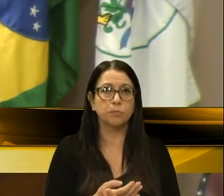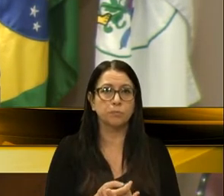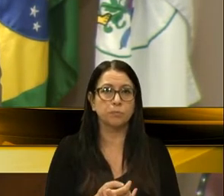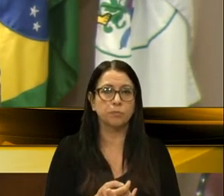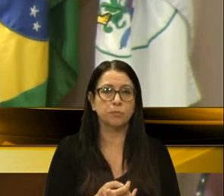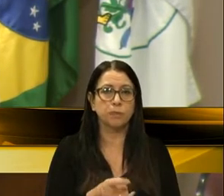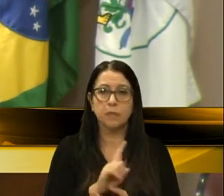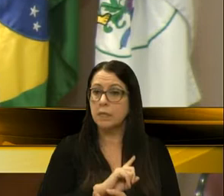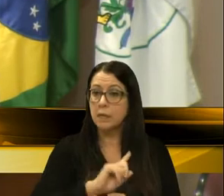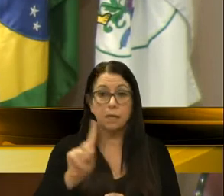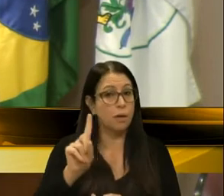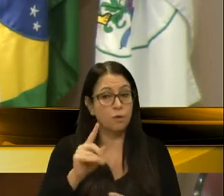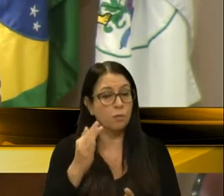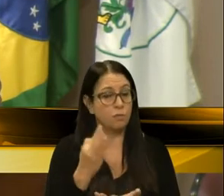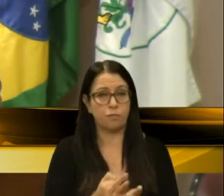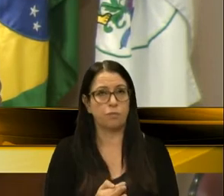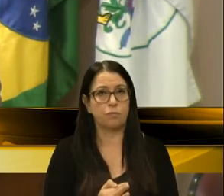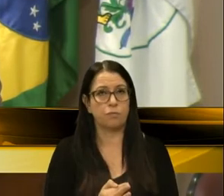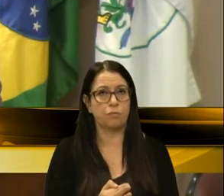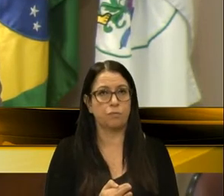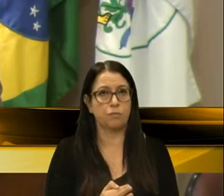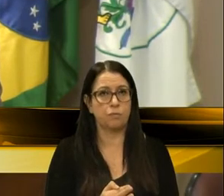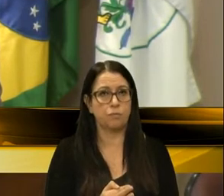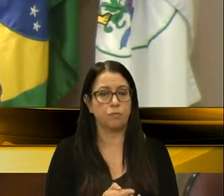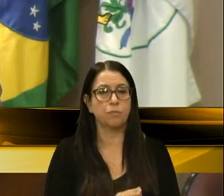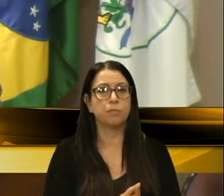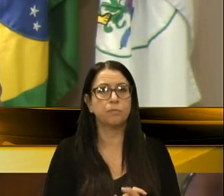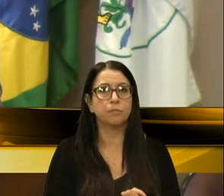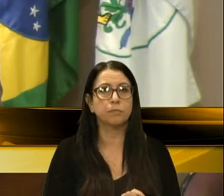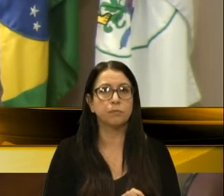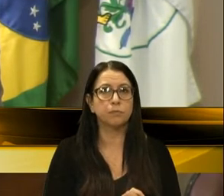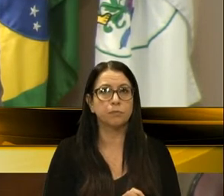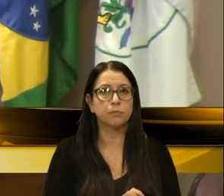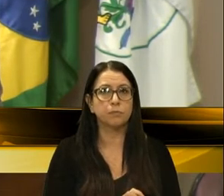e que não compareceram aos mesmos.